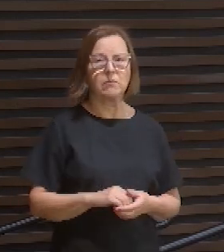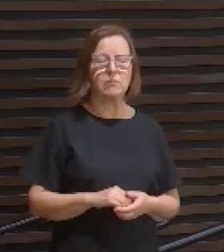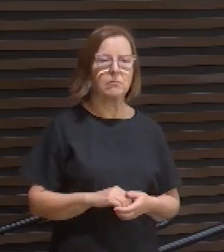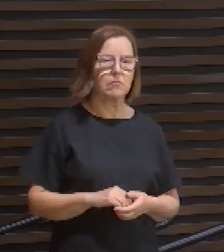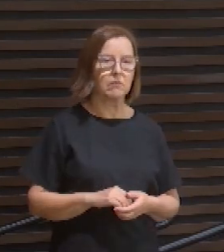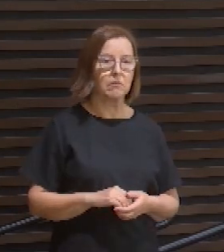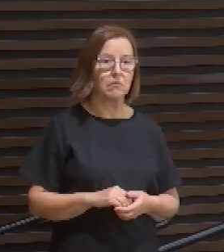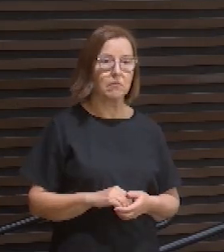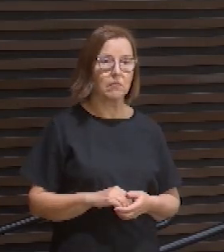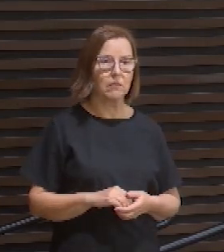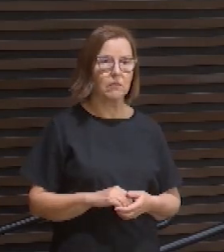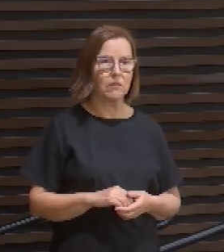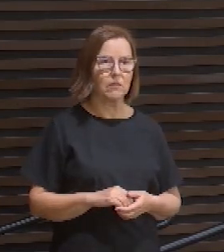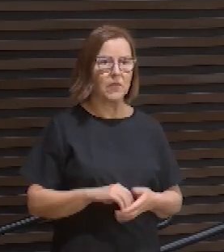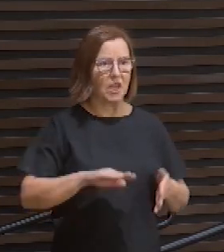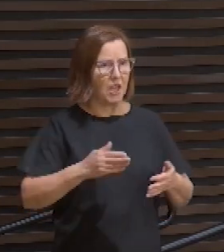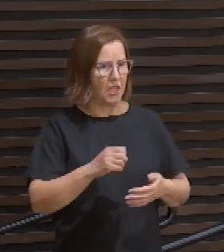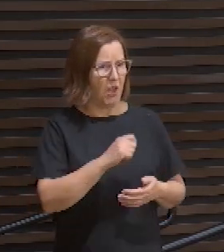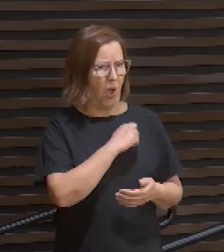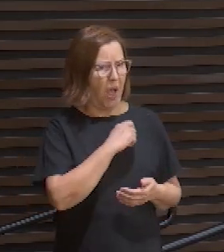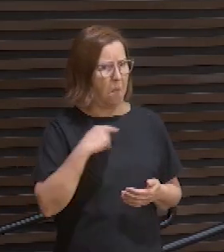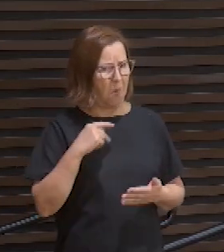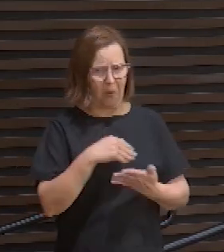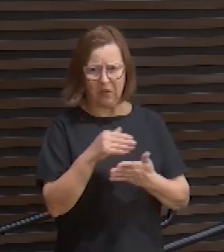Os apóstolos são tudo mentirosos.